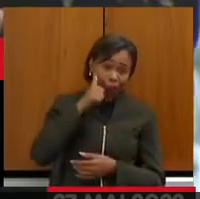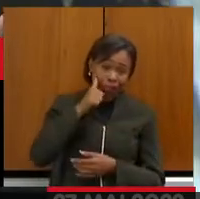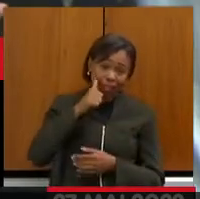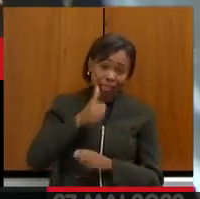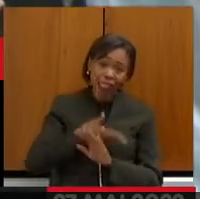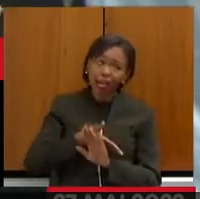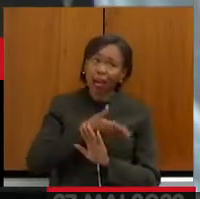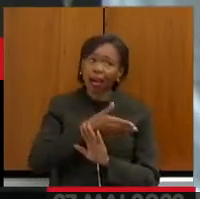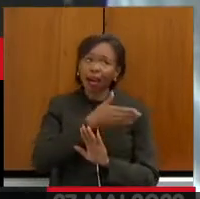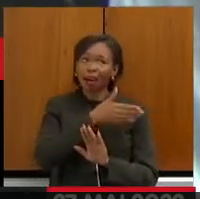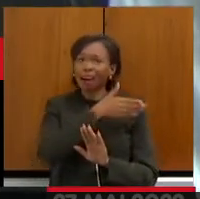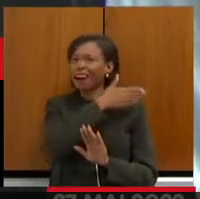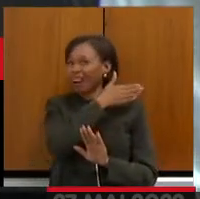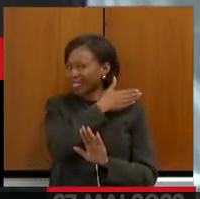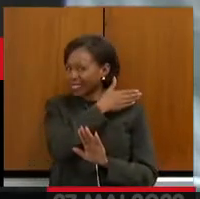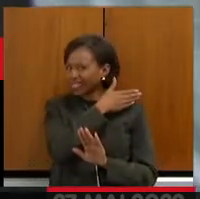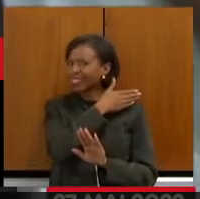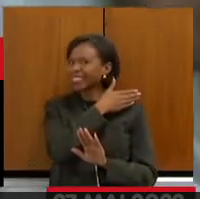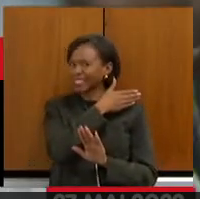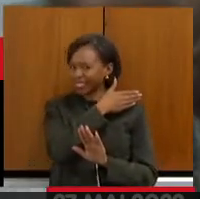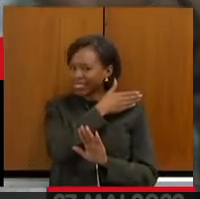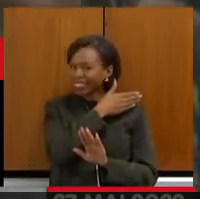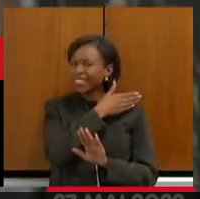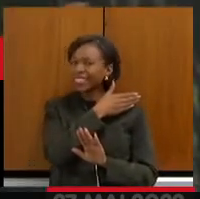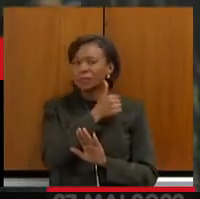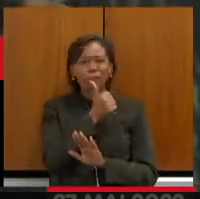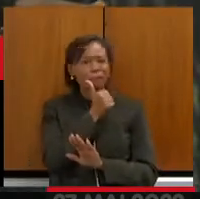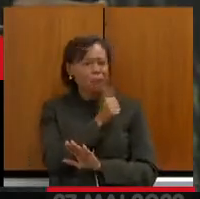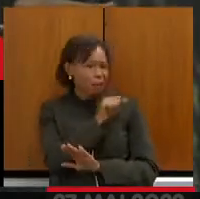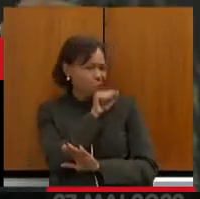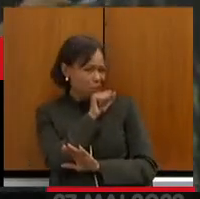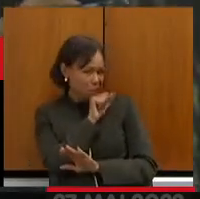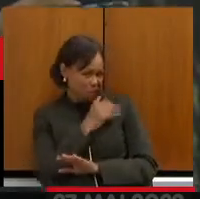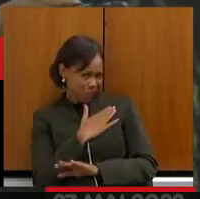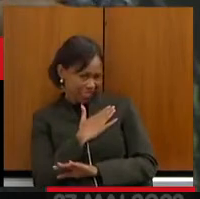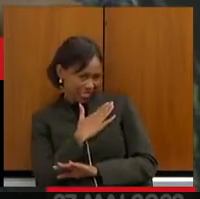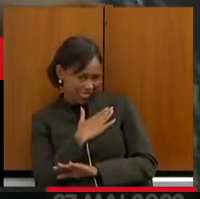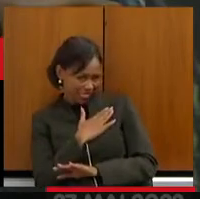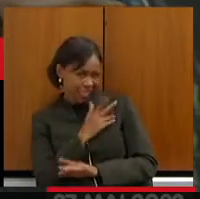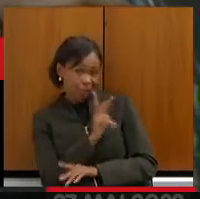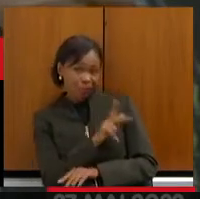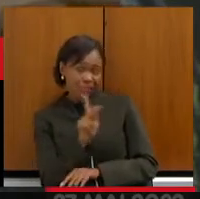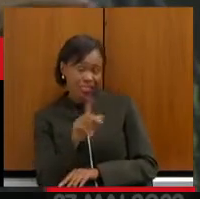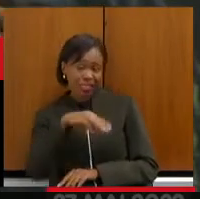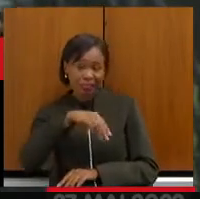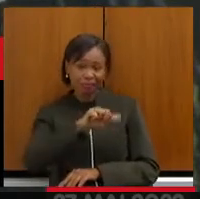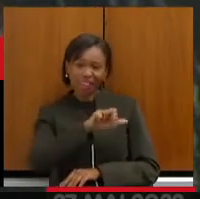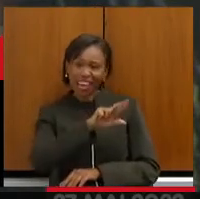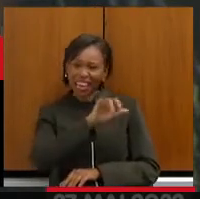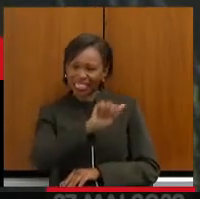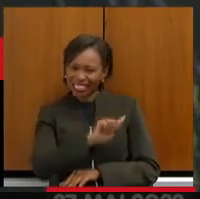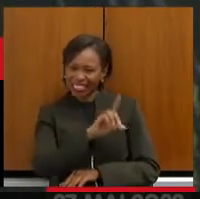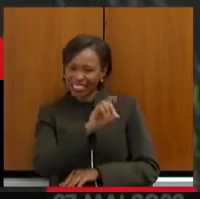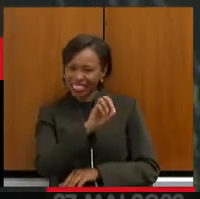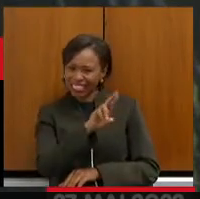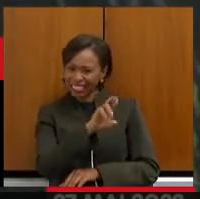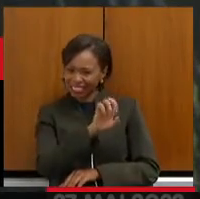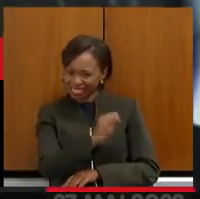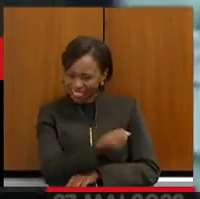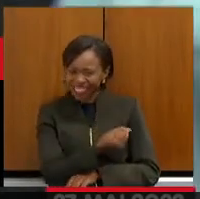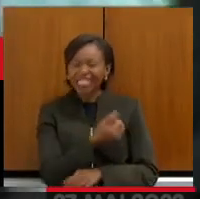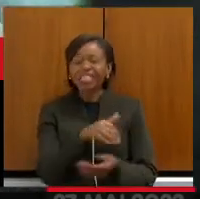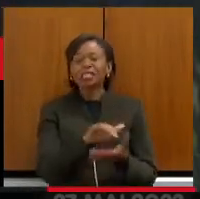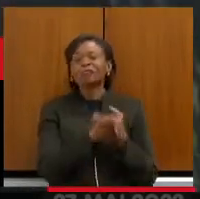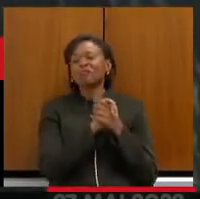de nós eu começo pela minha mainha Professora Maria das Dores eu